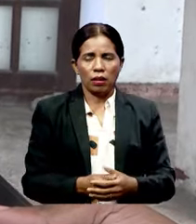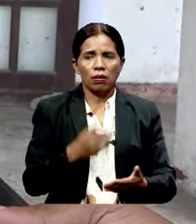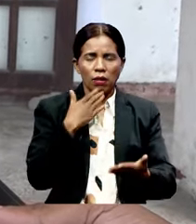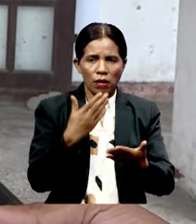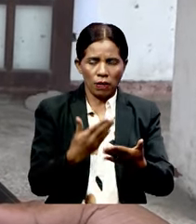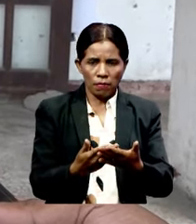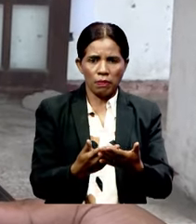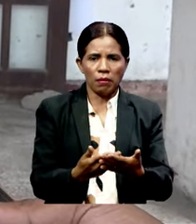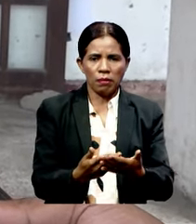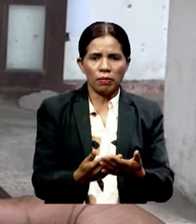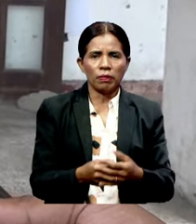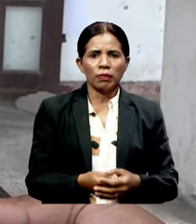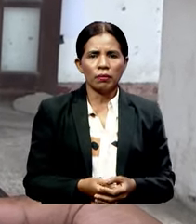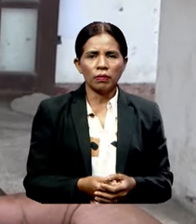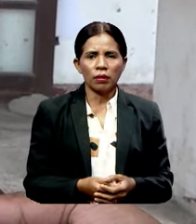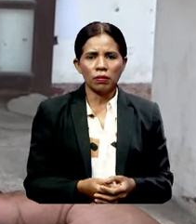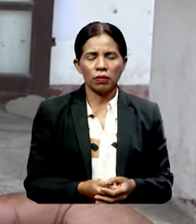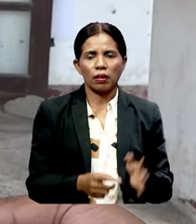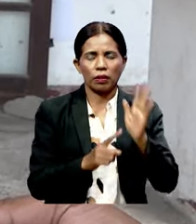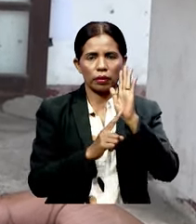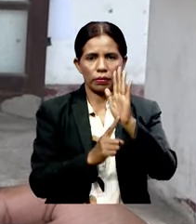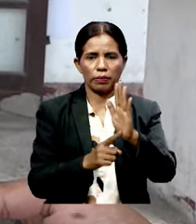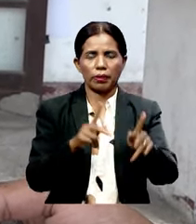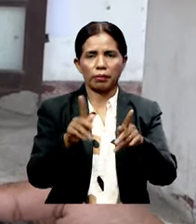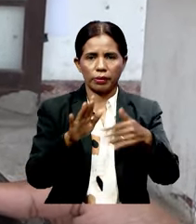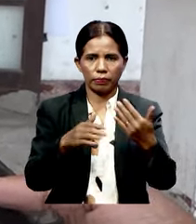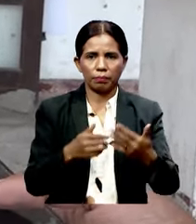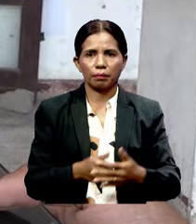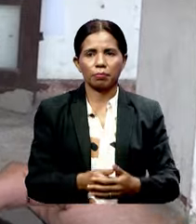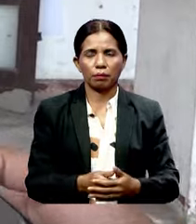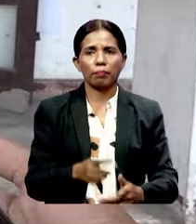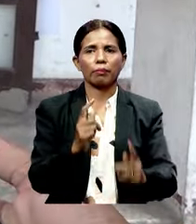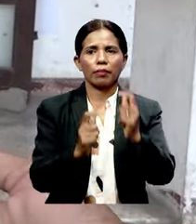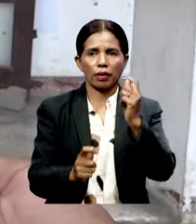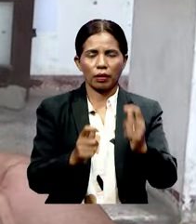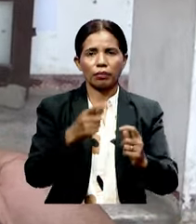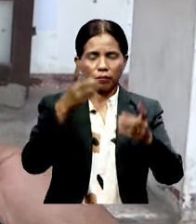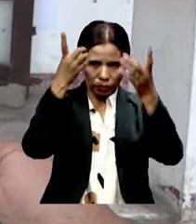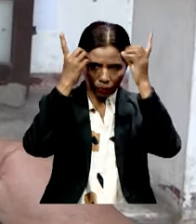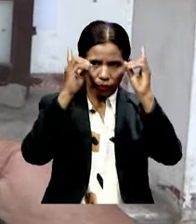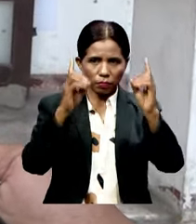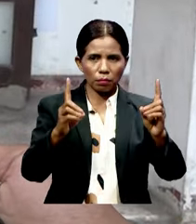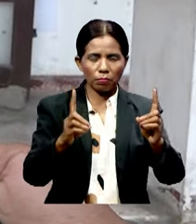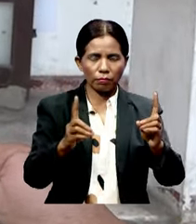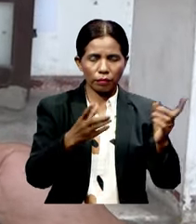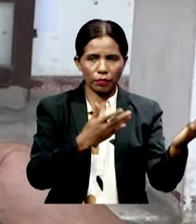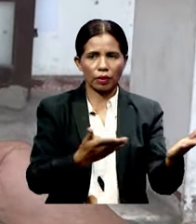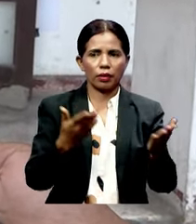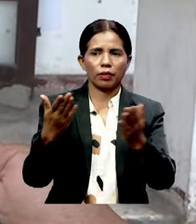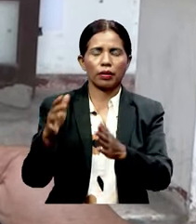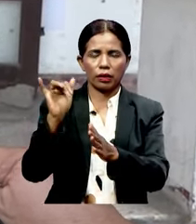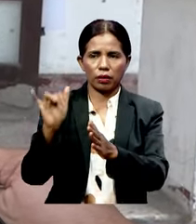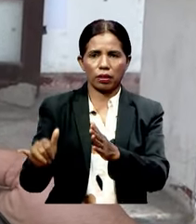atau explica atau aplica arguido. Antau hoin tribunal tetu di sini atau aplica dit medida